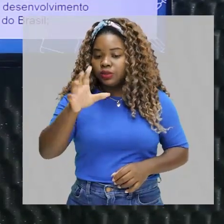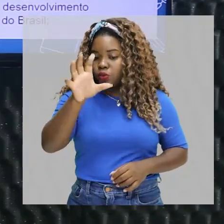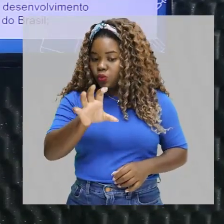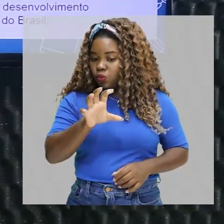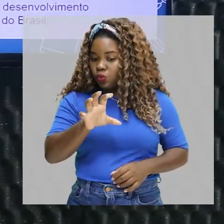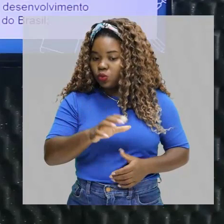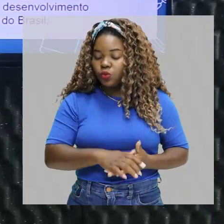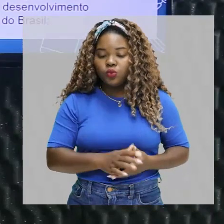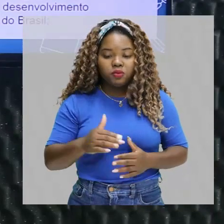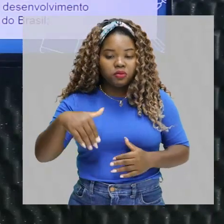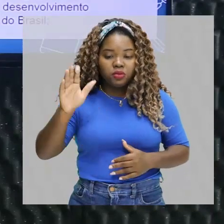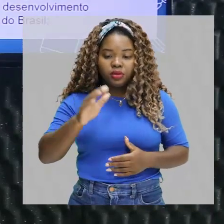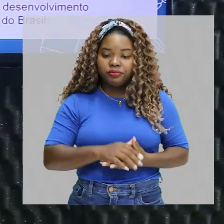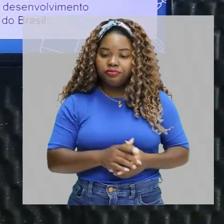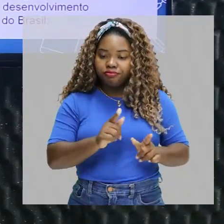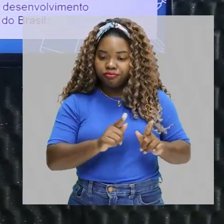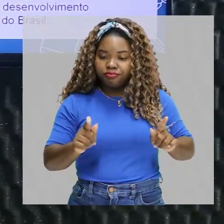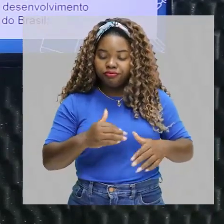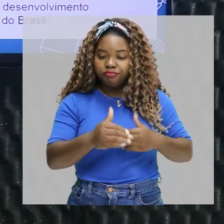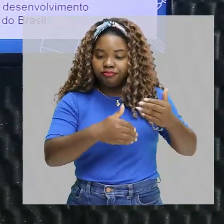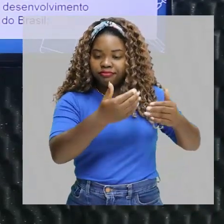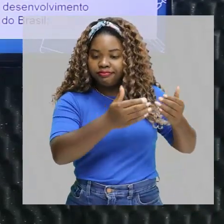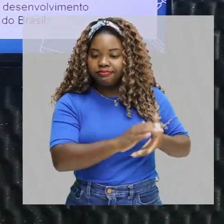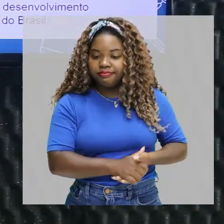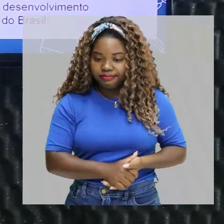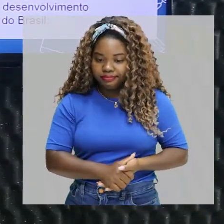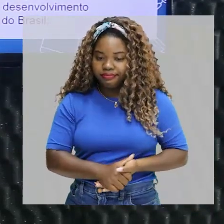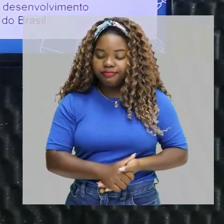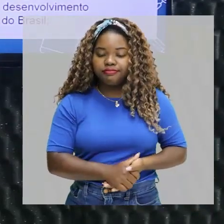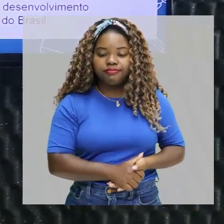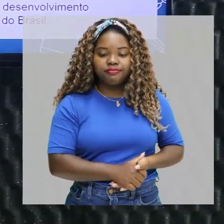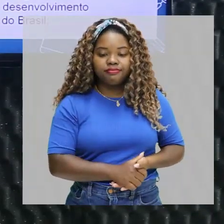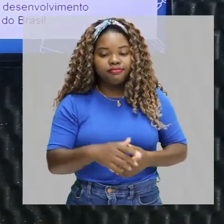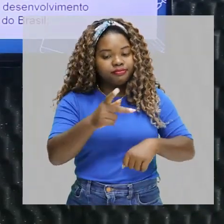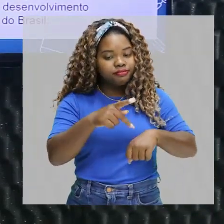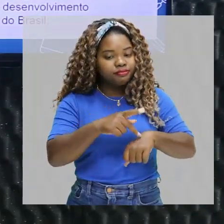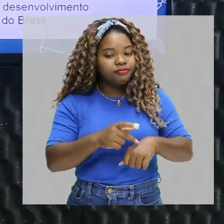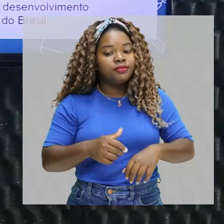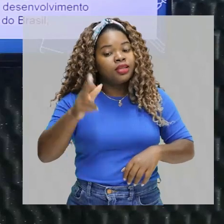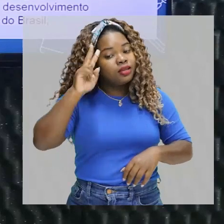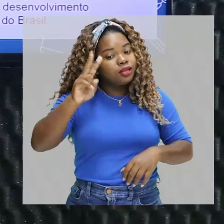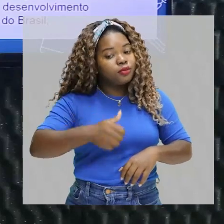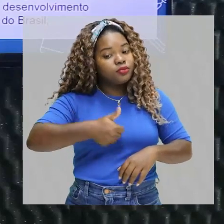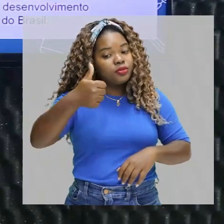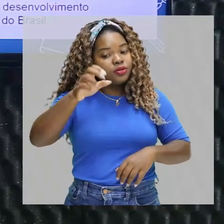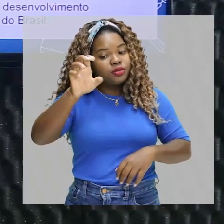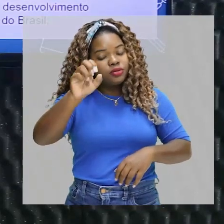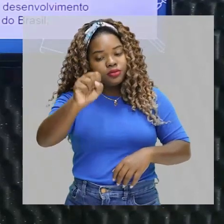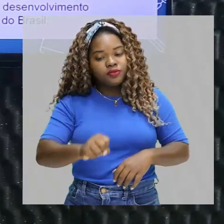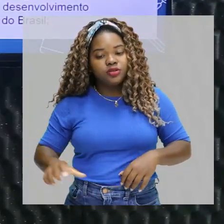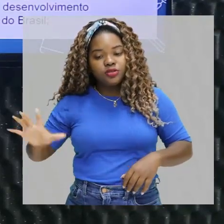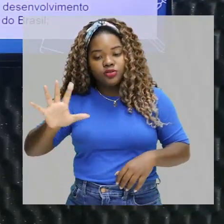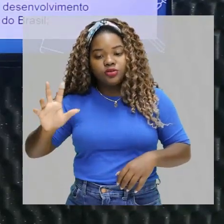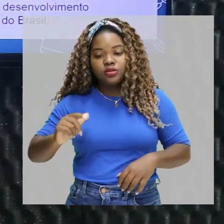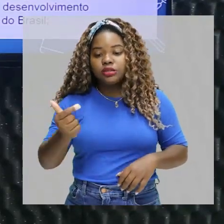Como é o grau de desenvolvimento econômico do nosso país está certo lembrando primeiro vem o Sudeste e em segundo vem o sul de contribuição para